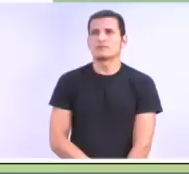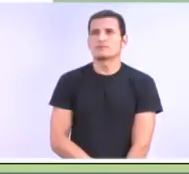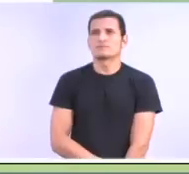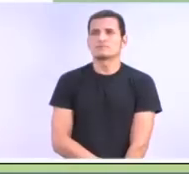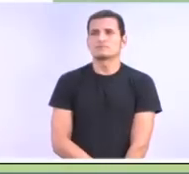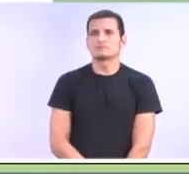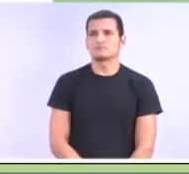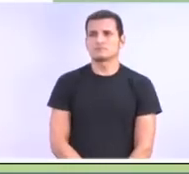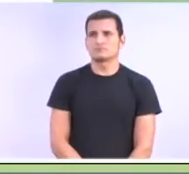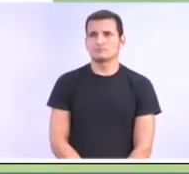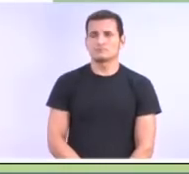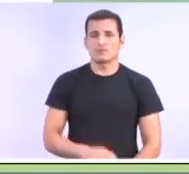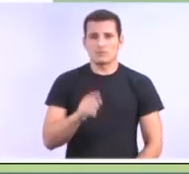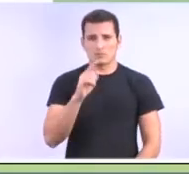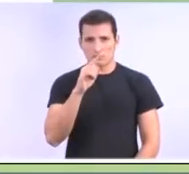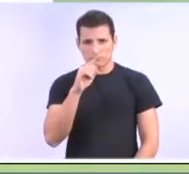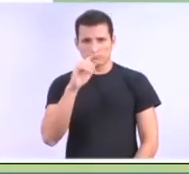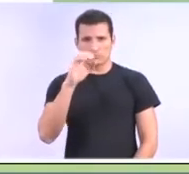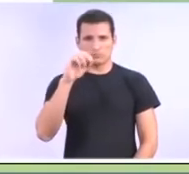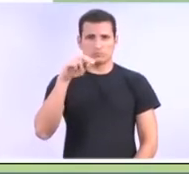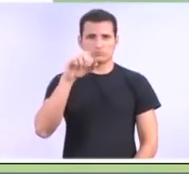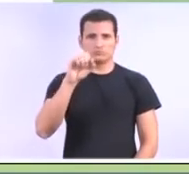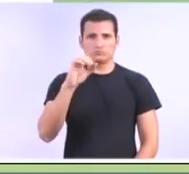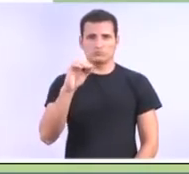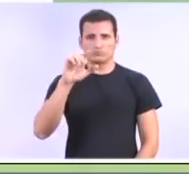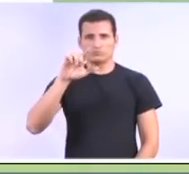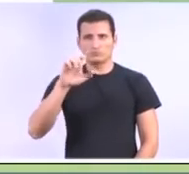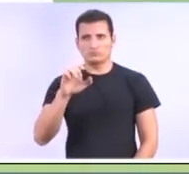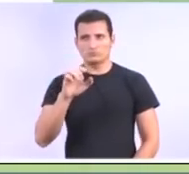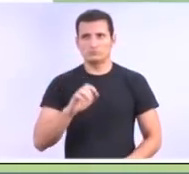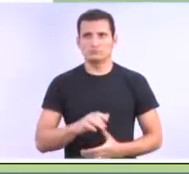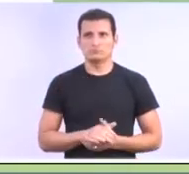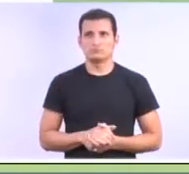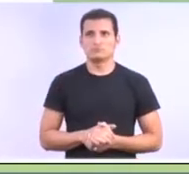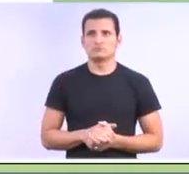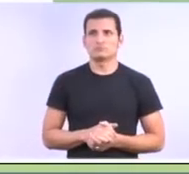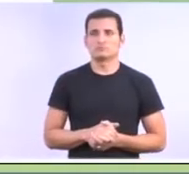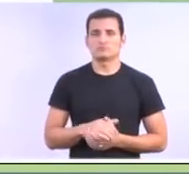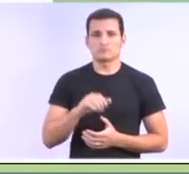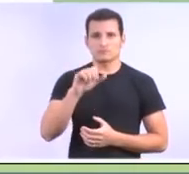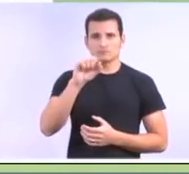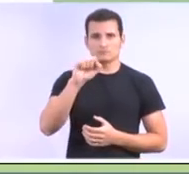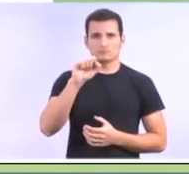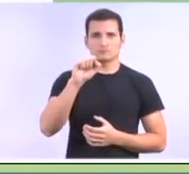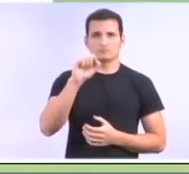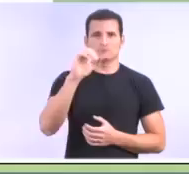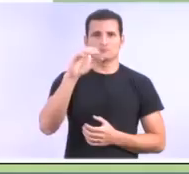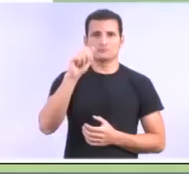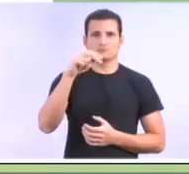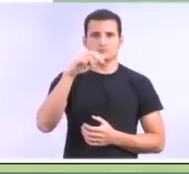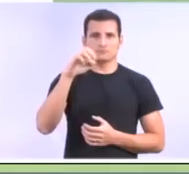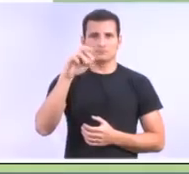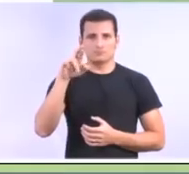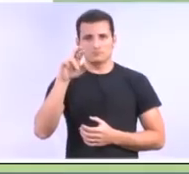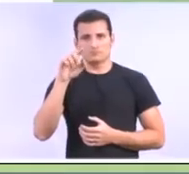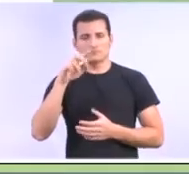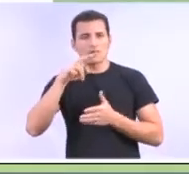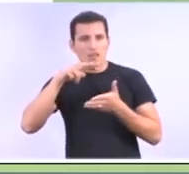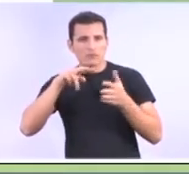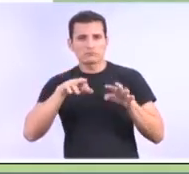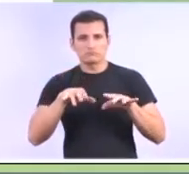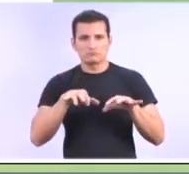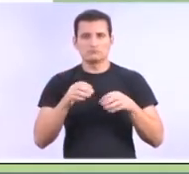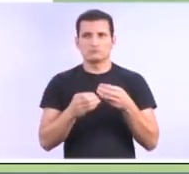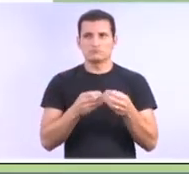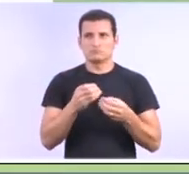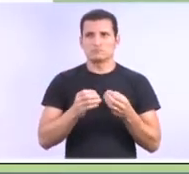Essa é a aplicação do modo console, por isso vou importar a classe Scanner. Scanner é uma leitura de teclado.